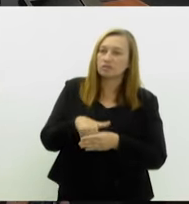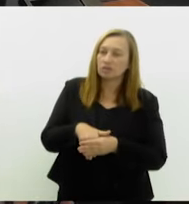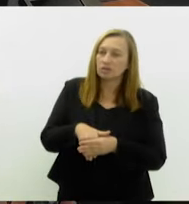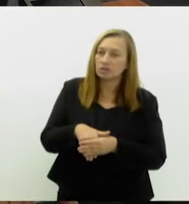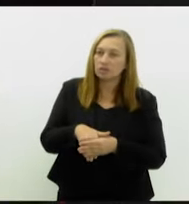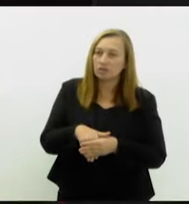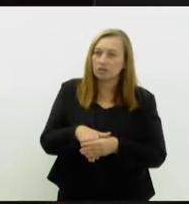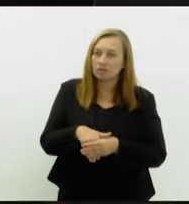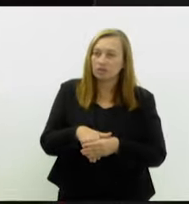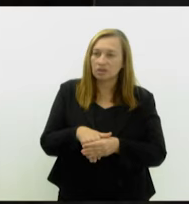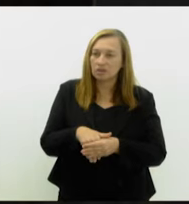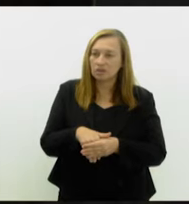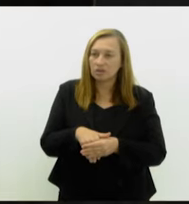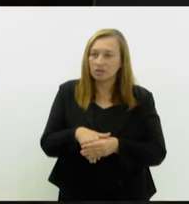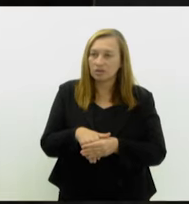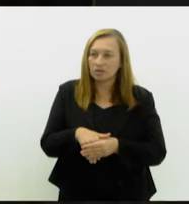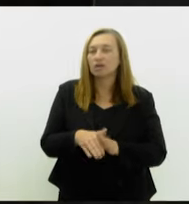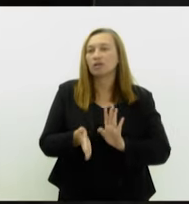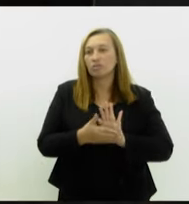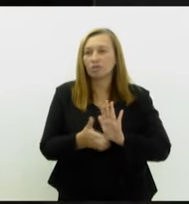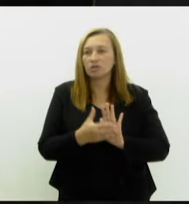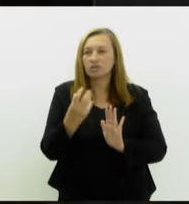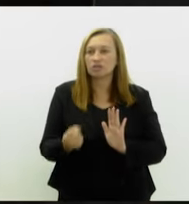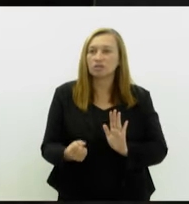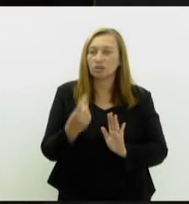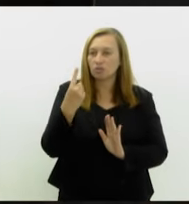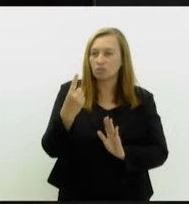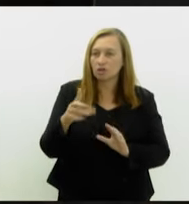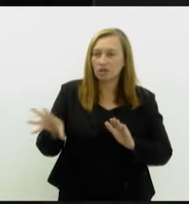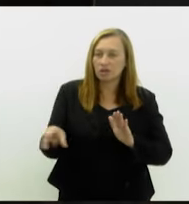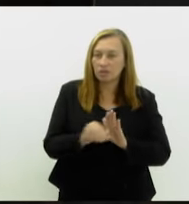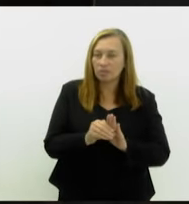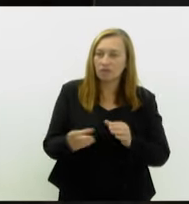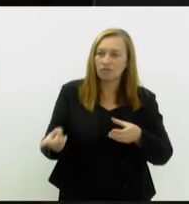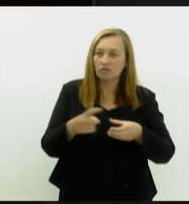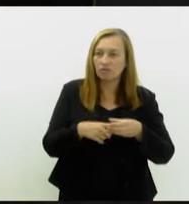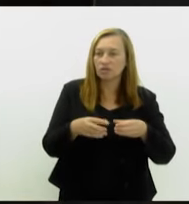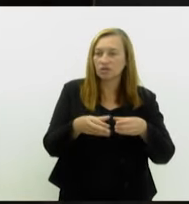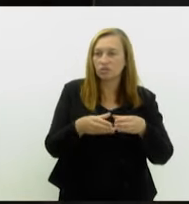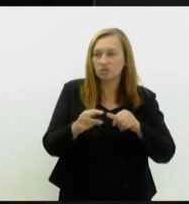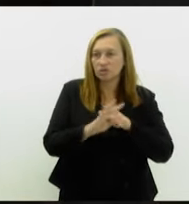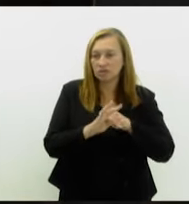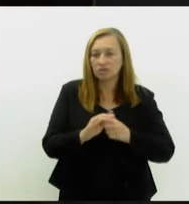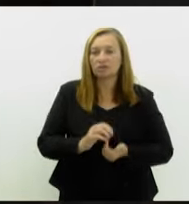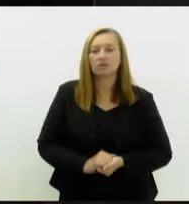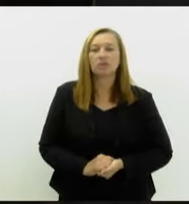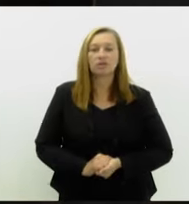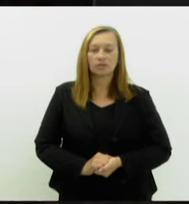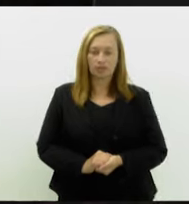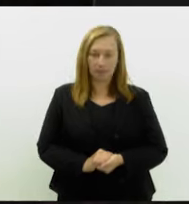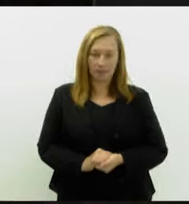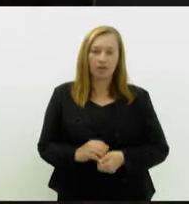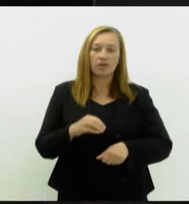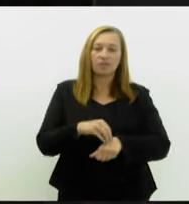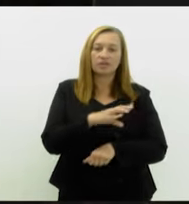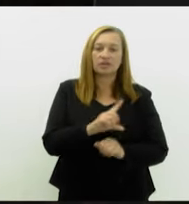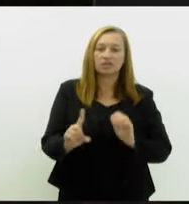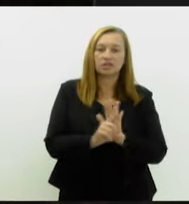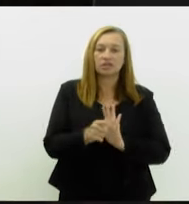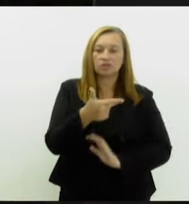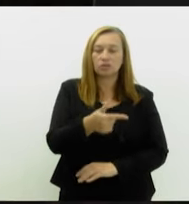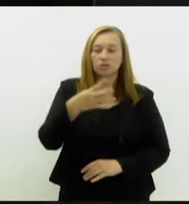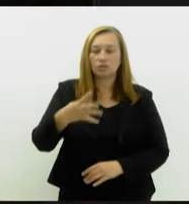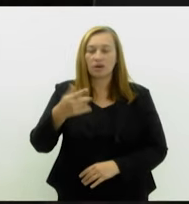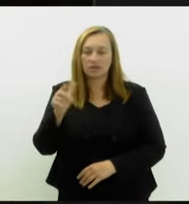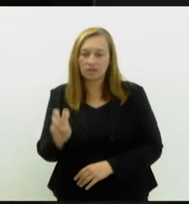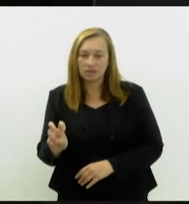discussão. A presente proposta recebeu uma emenda e retorna às comissões técnicas. Indicação